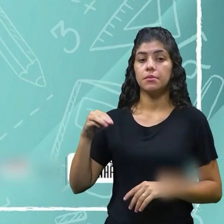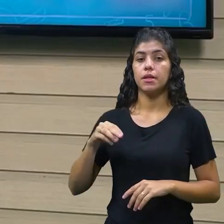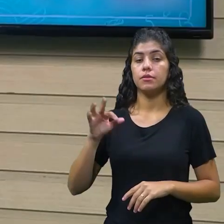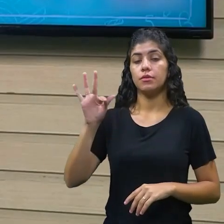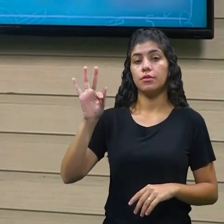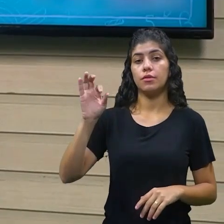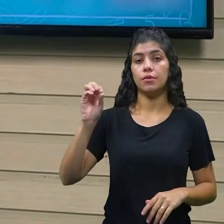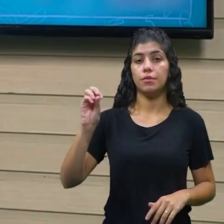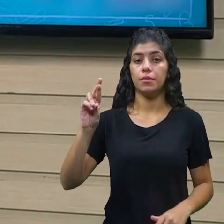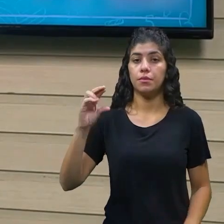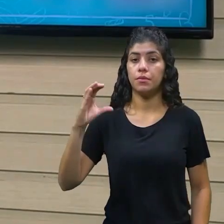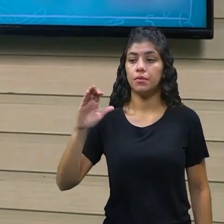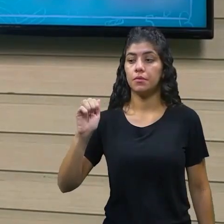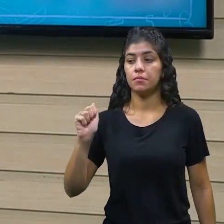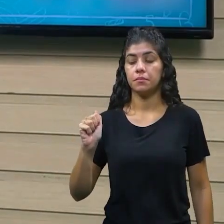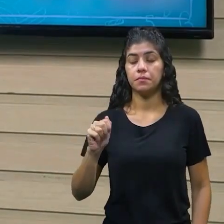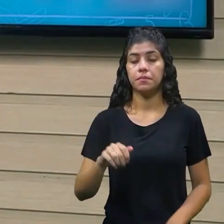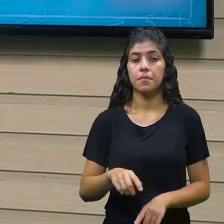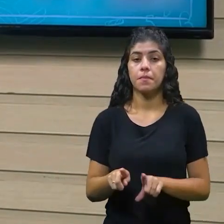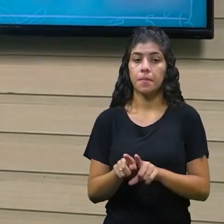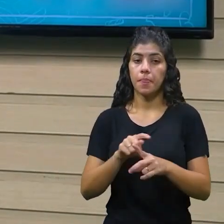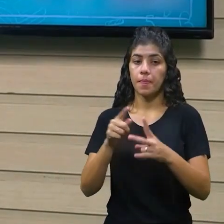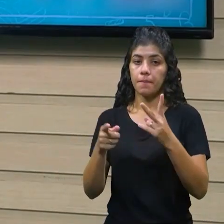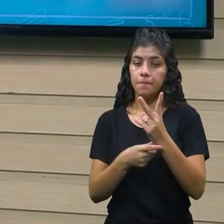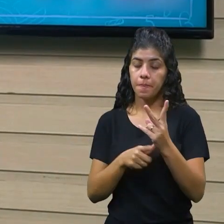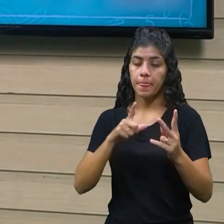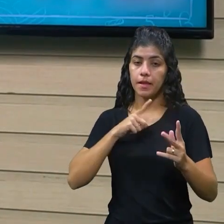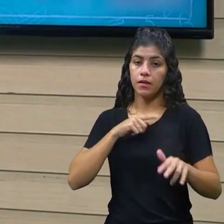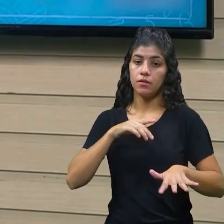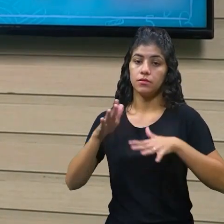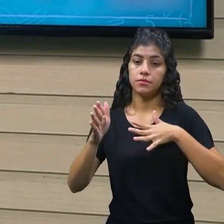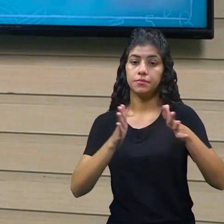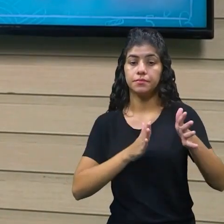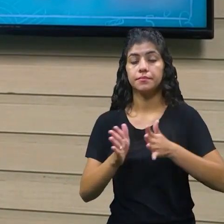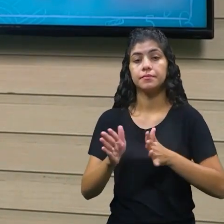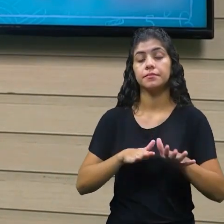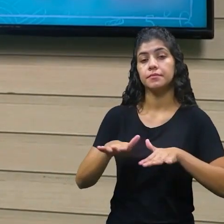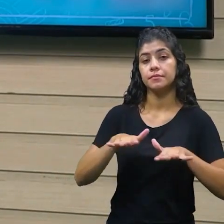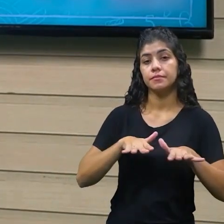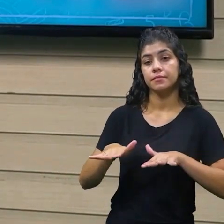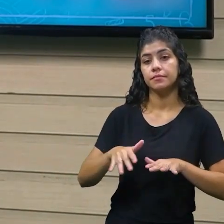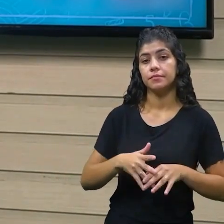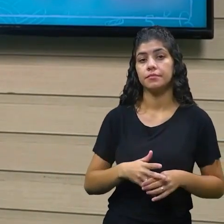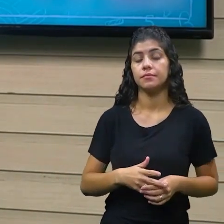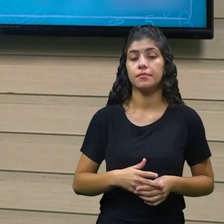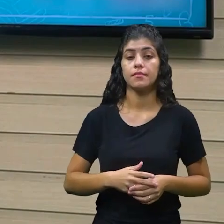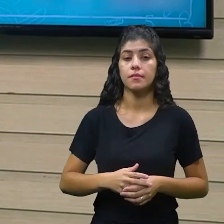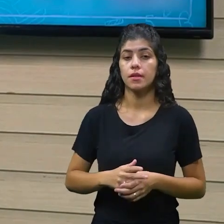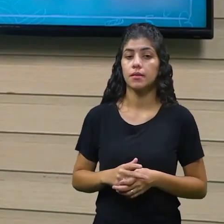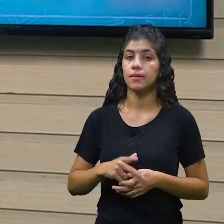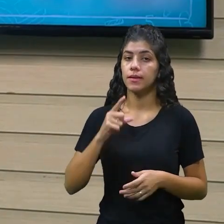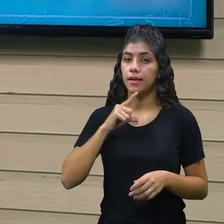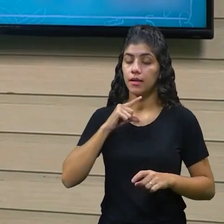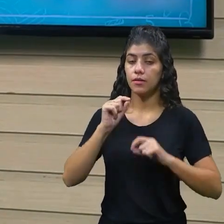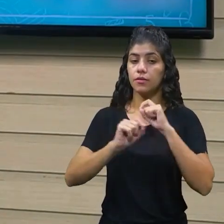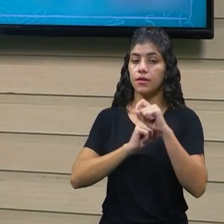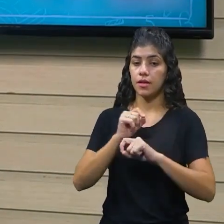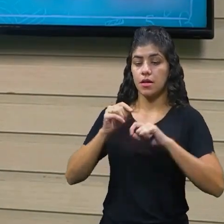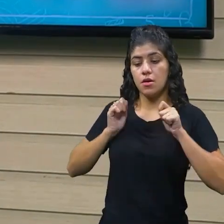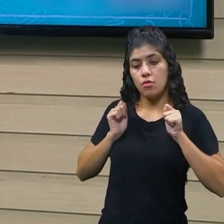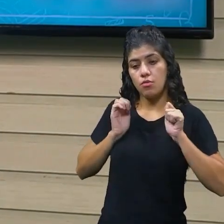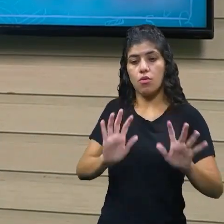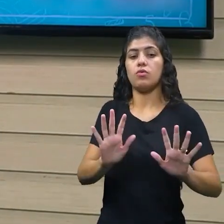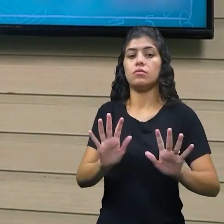de força. Então, essa interação entre dois corpos vai gerar movimentação. Só que para que isso ocorra, você tem que imprimir um nível